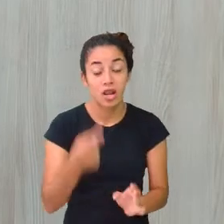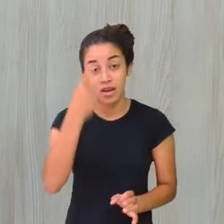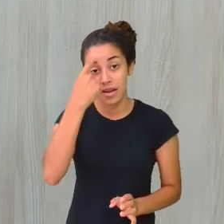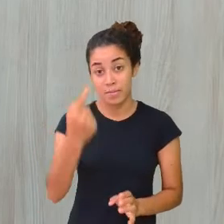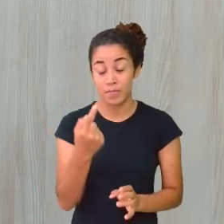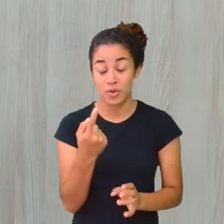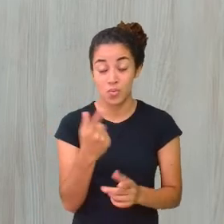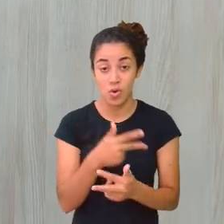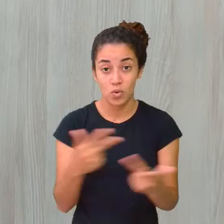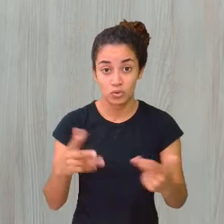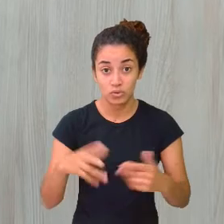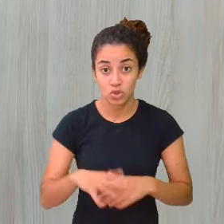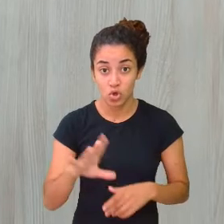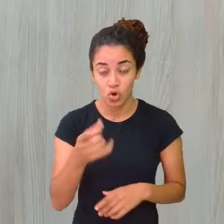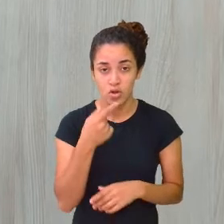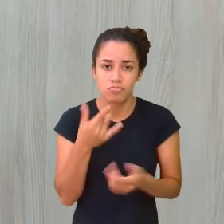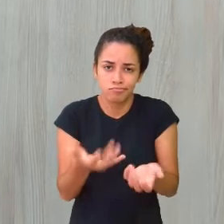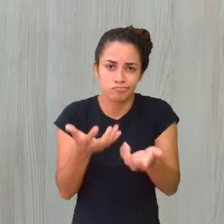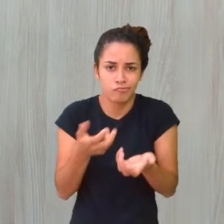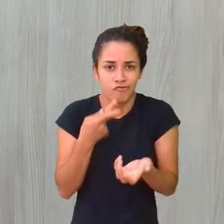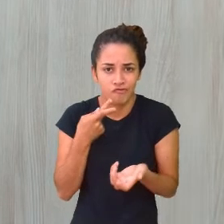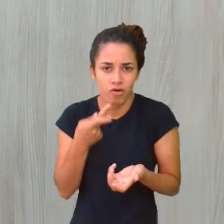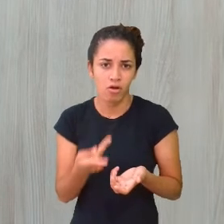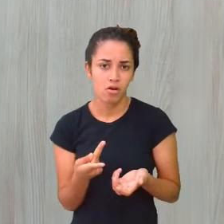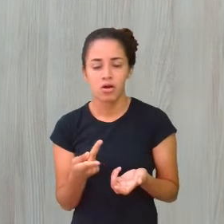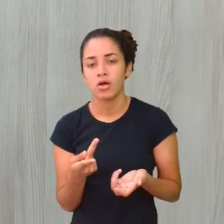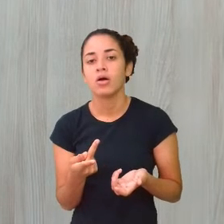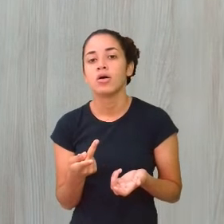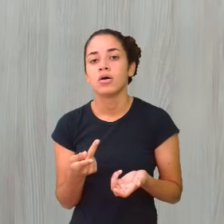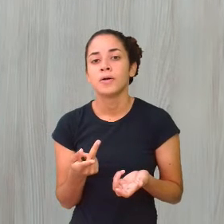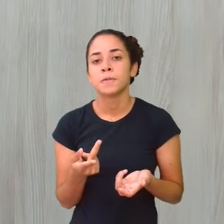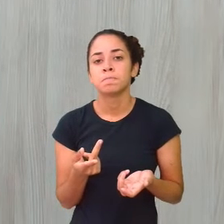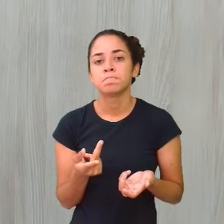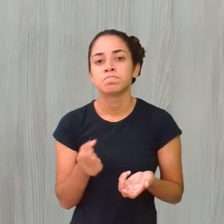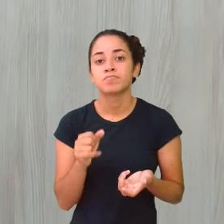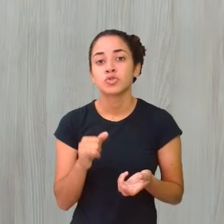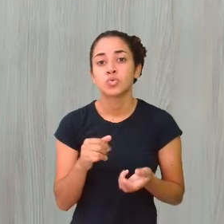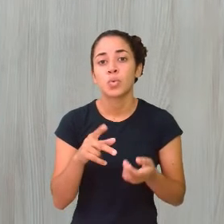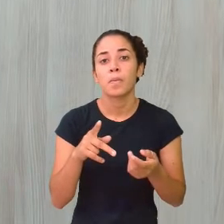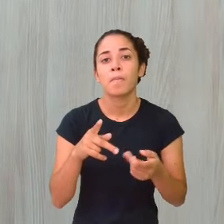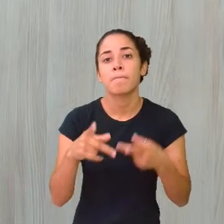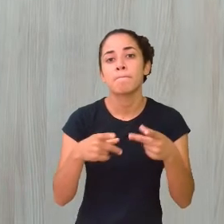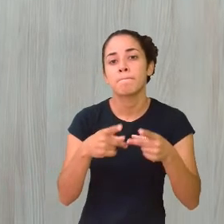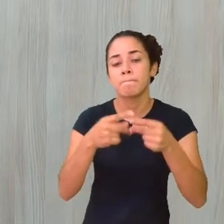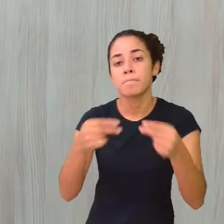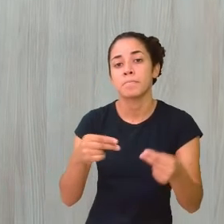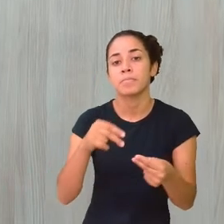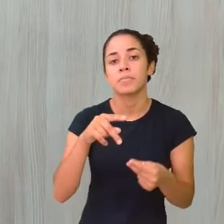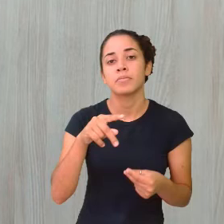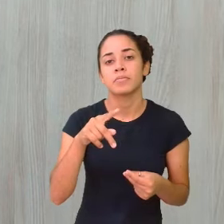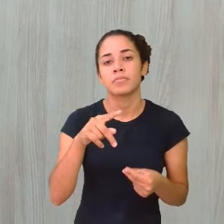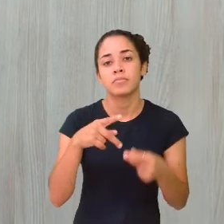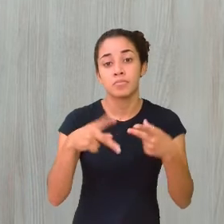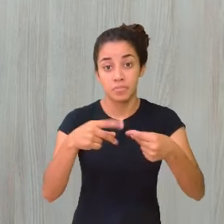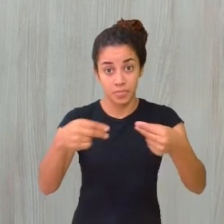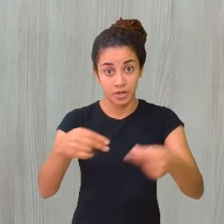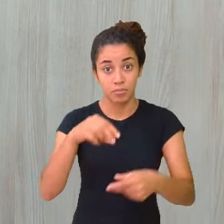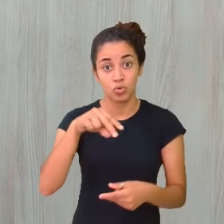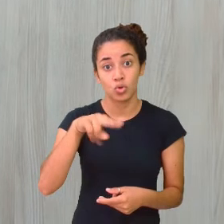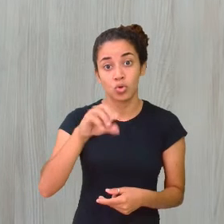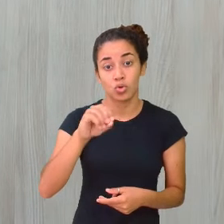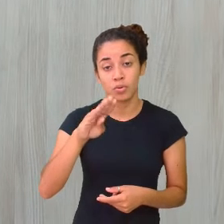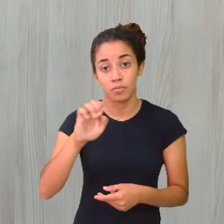Eu gostaria de falar aqui, não é? Que o prêmio Nobel né, na área de química foram